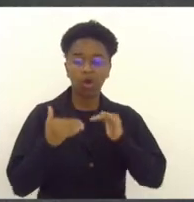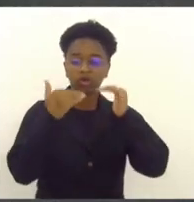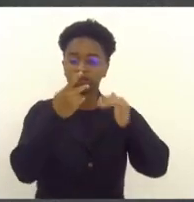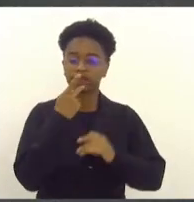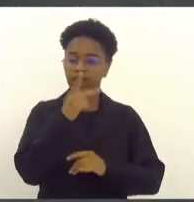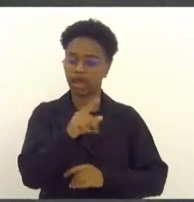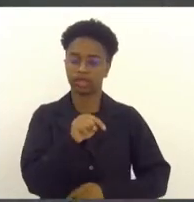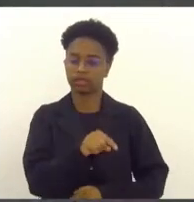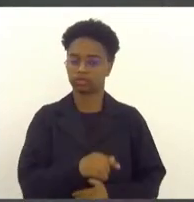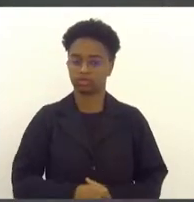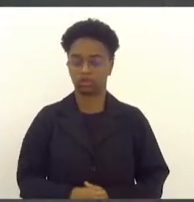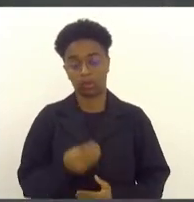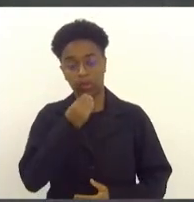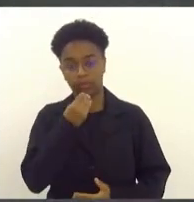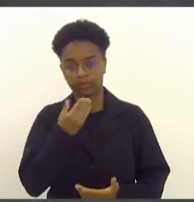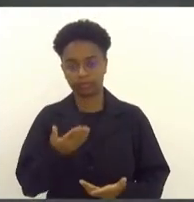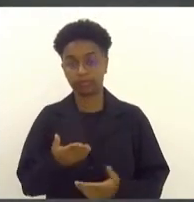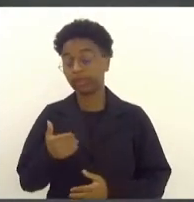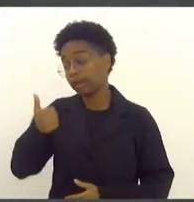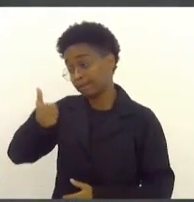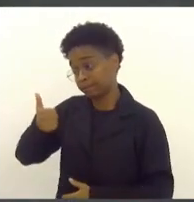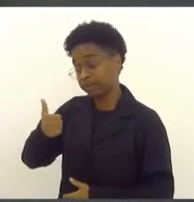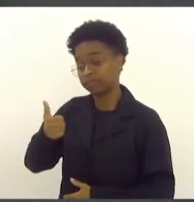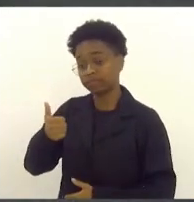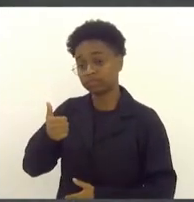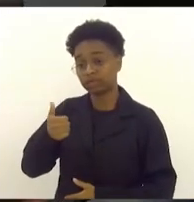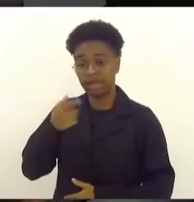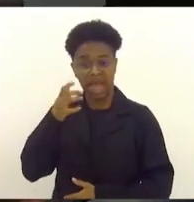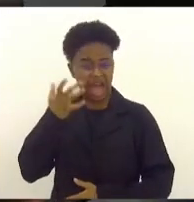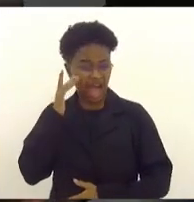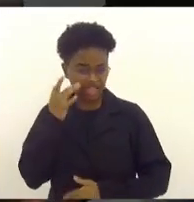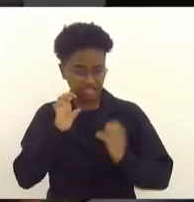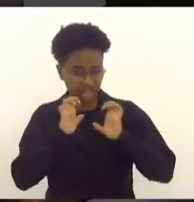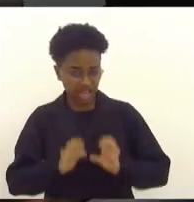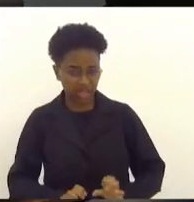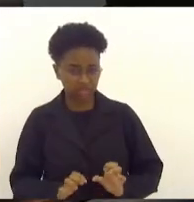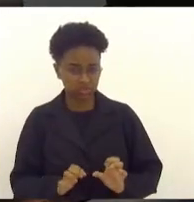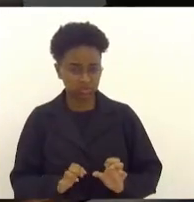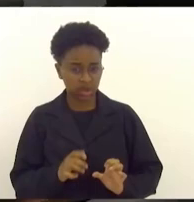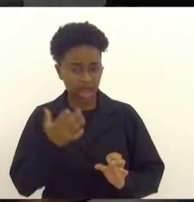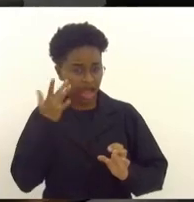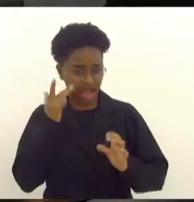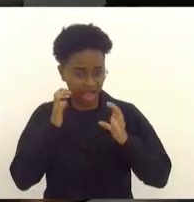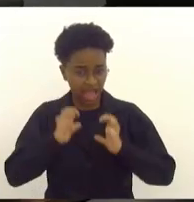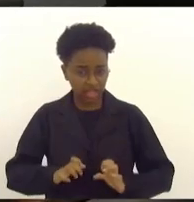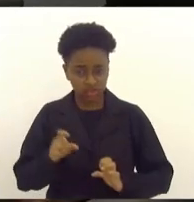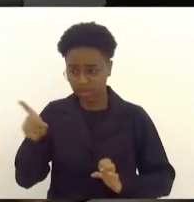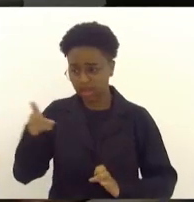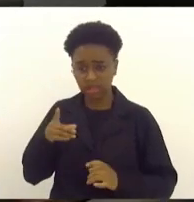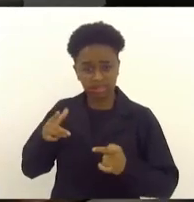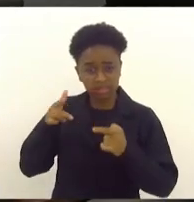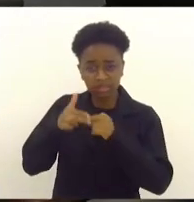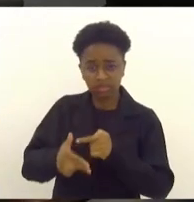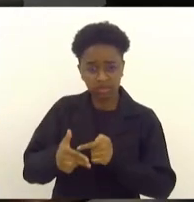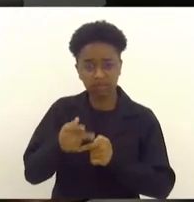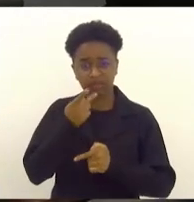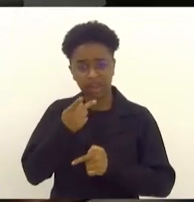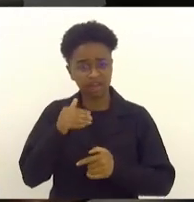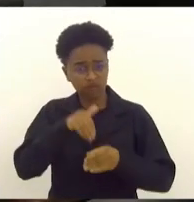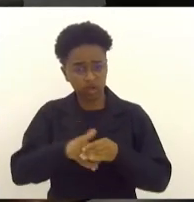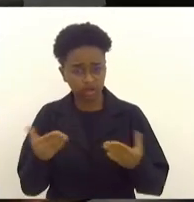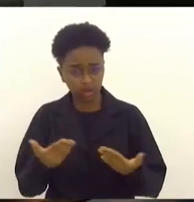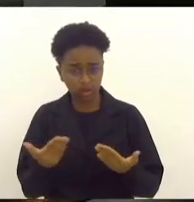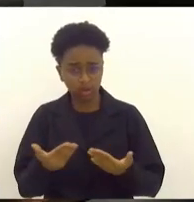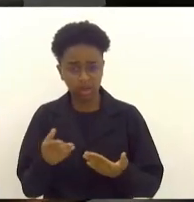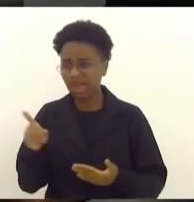claro Evidente Deputado primeiro o Senhor tem uma estético o deputado interromper vote logo